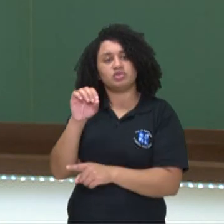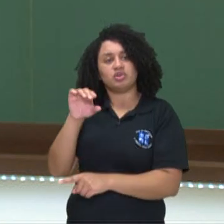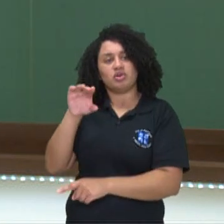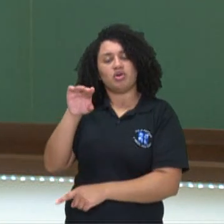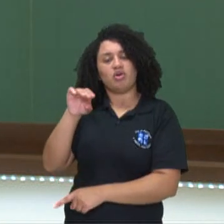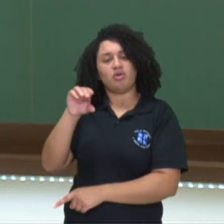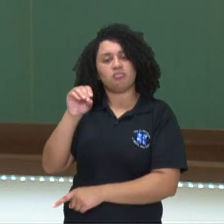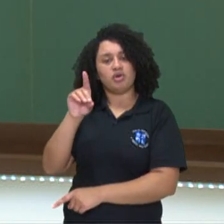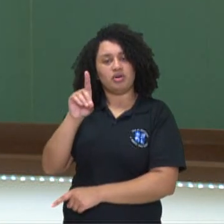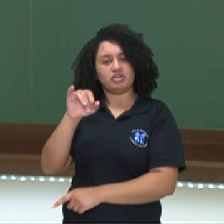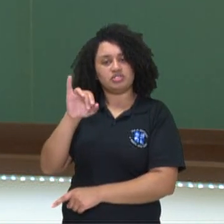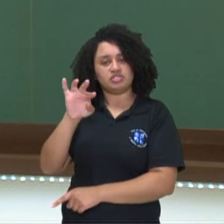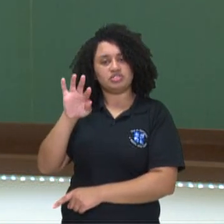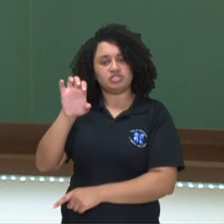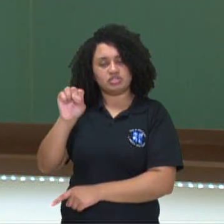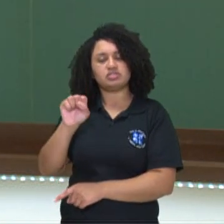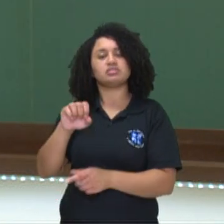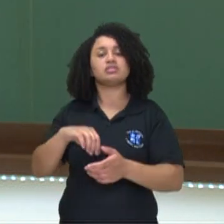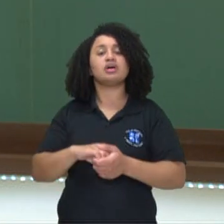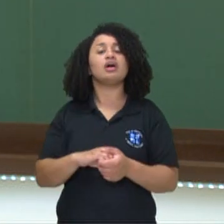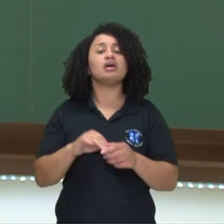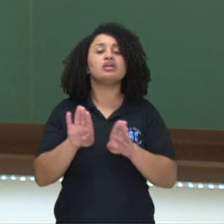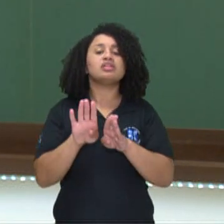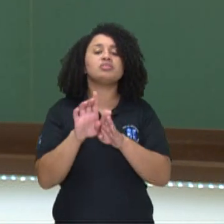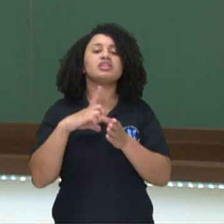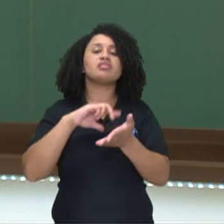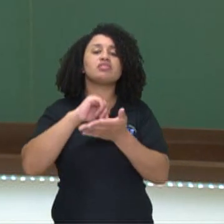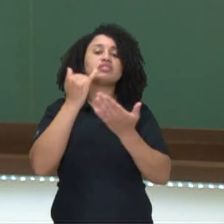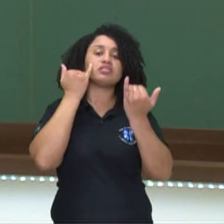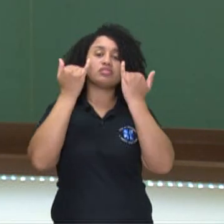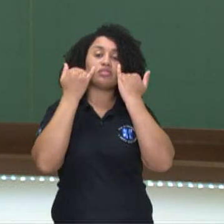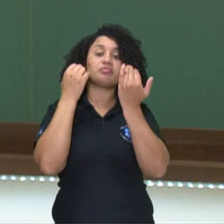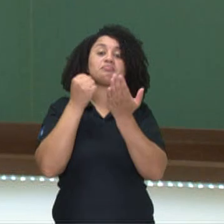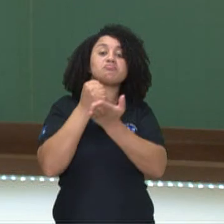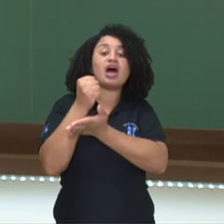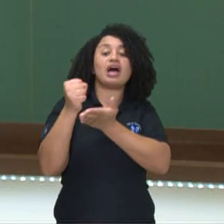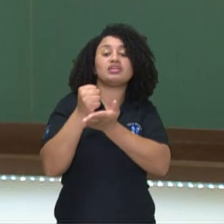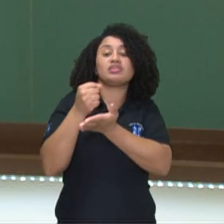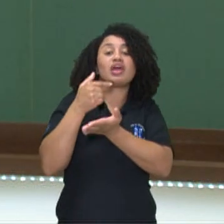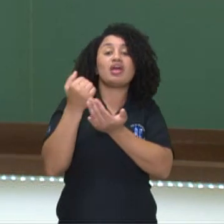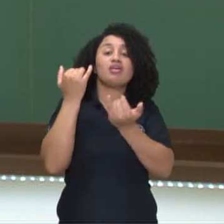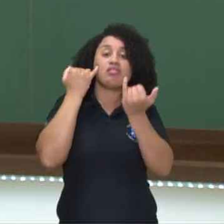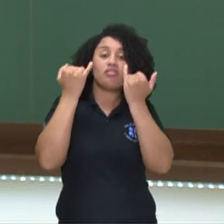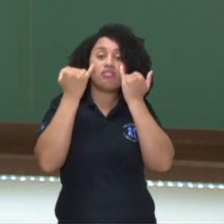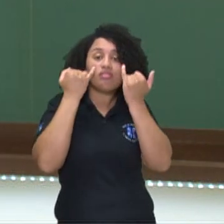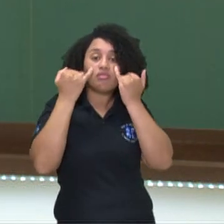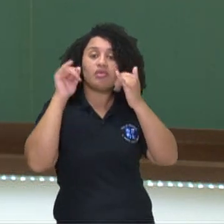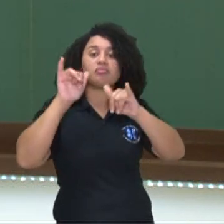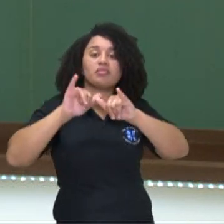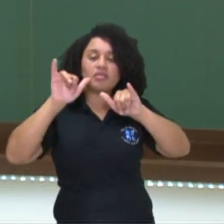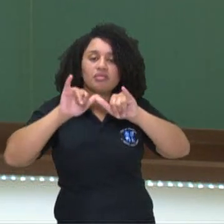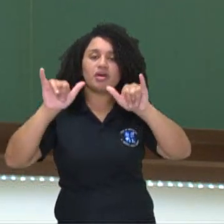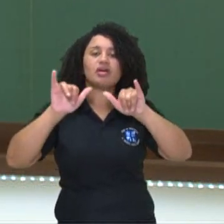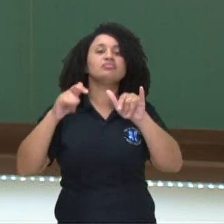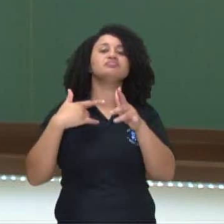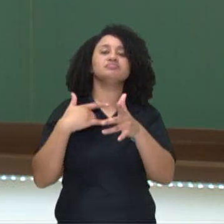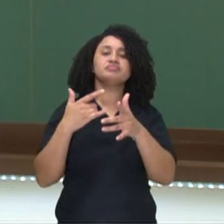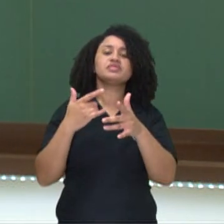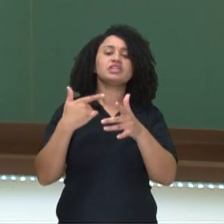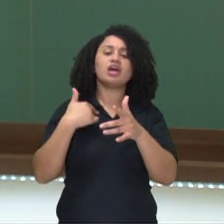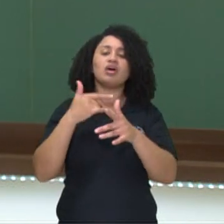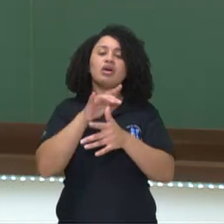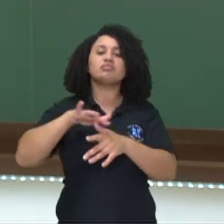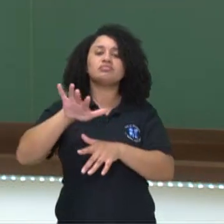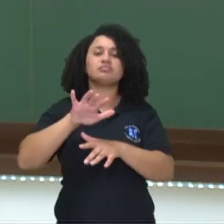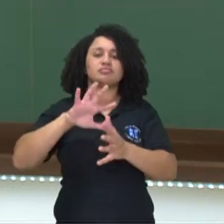gente tem uma infinidade de relações baseadas muito na informação, propaganda, marketing, ou seja,